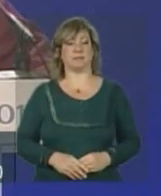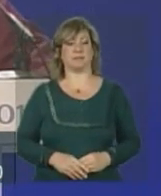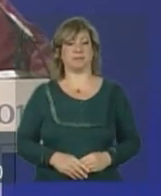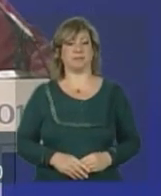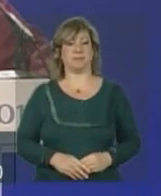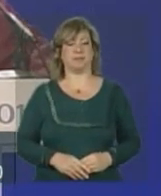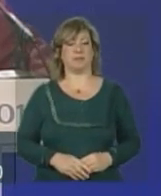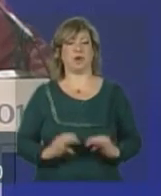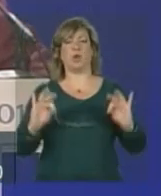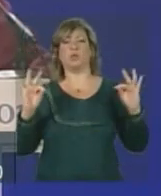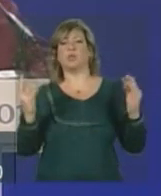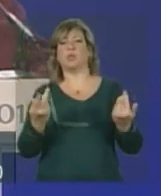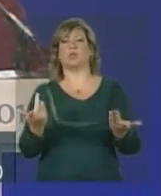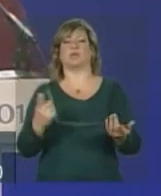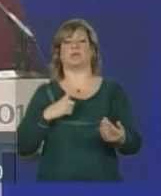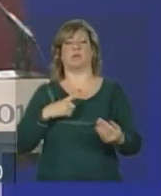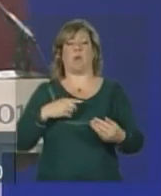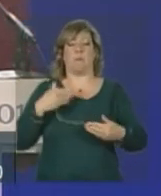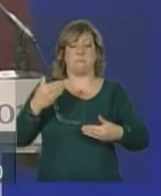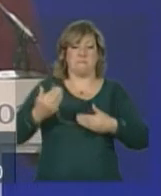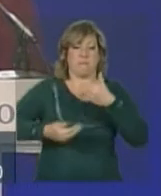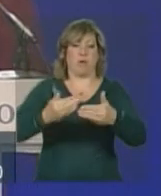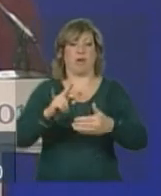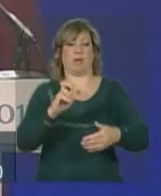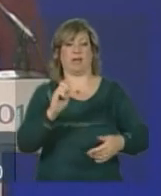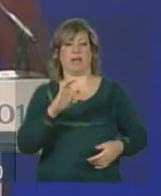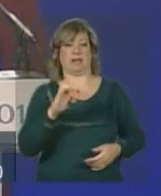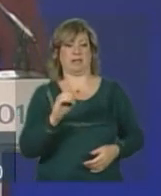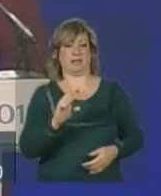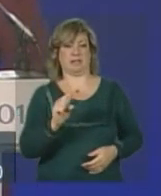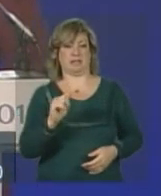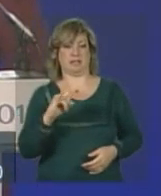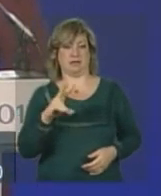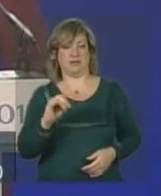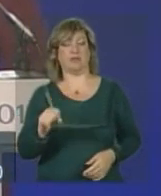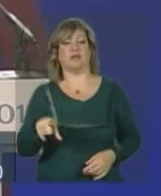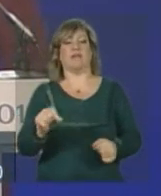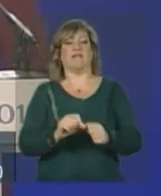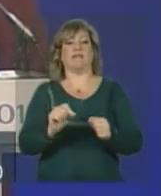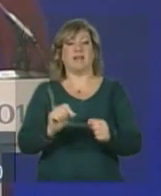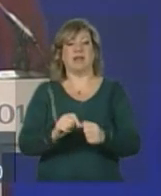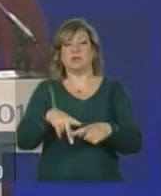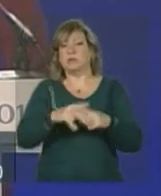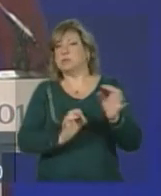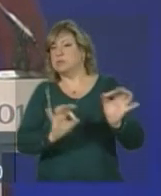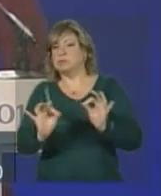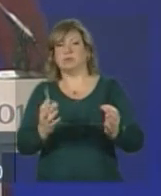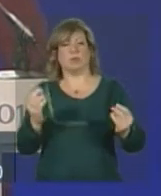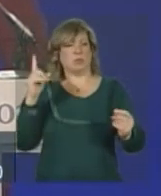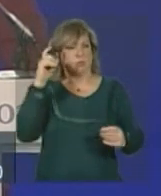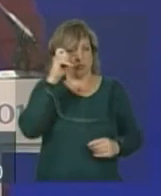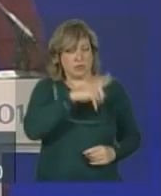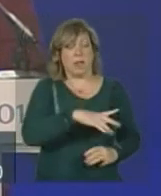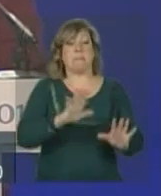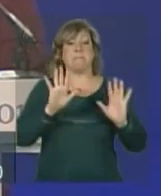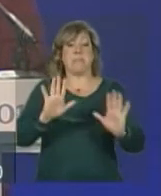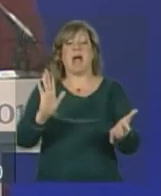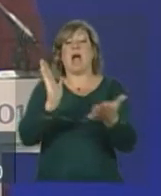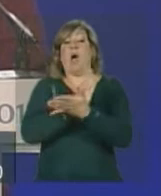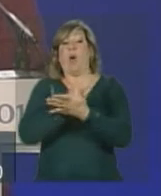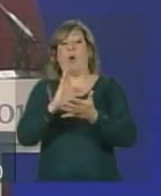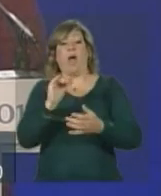os processos recessivos tornam não só os ajustes muito custosos, mas, em alguns casos,